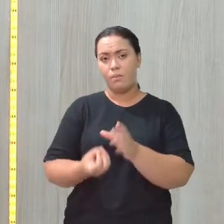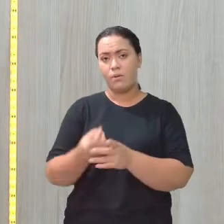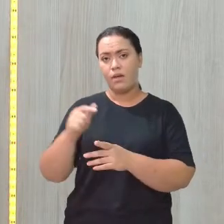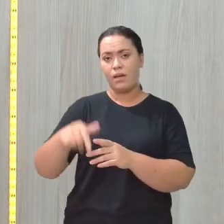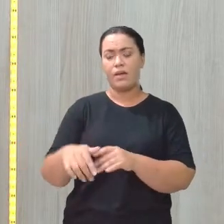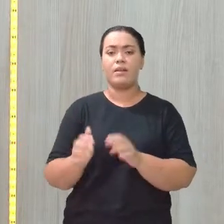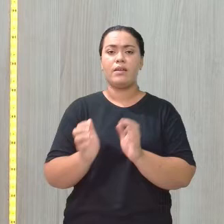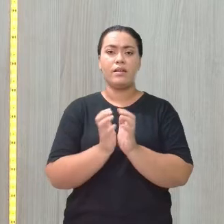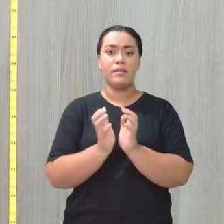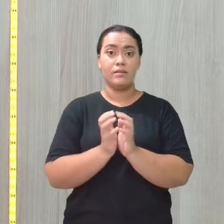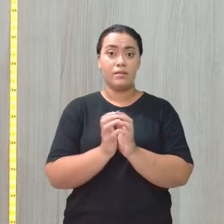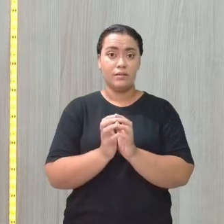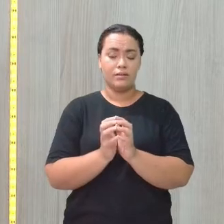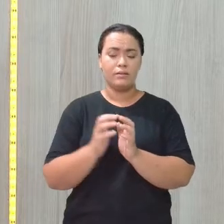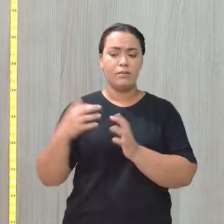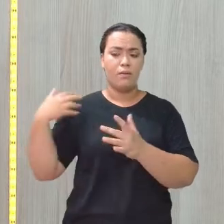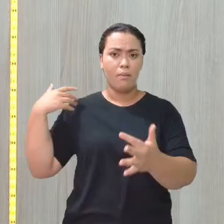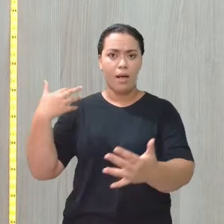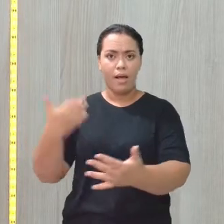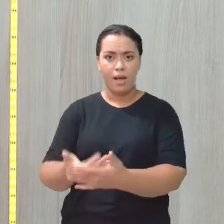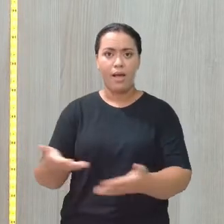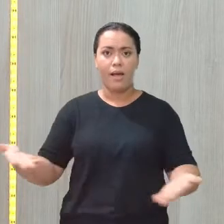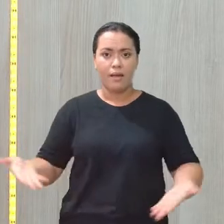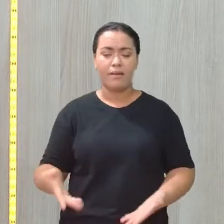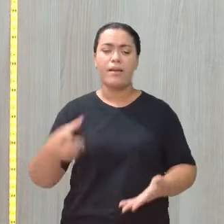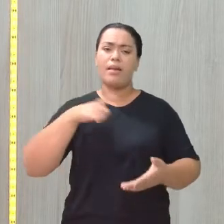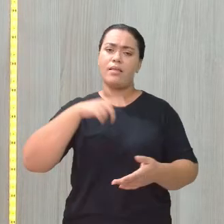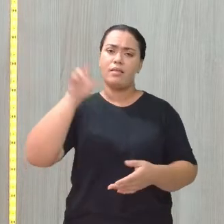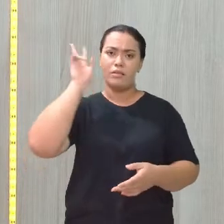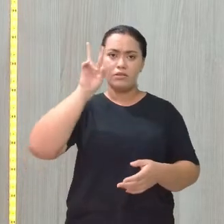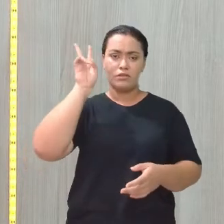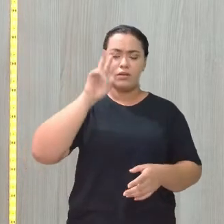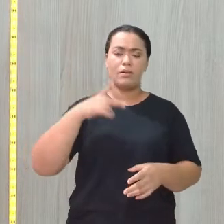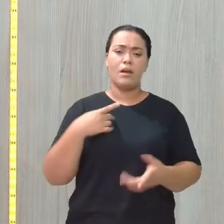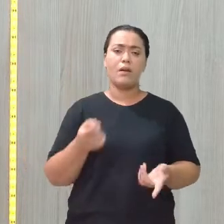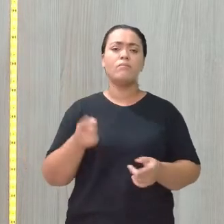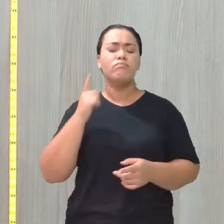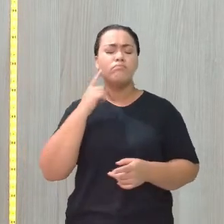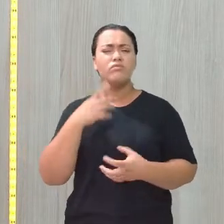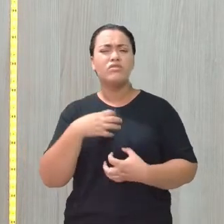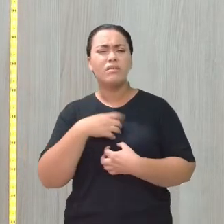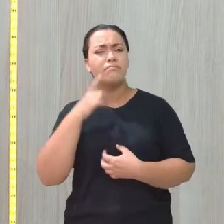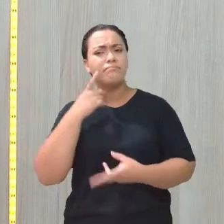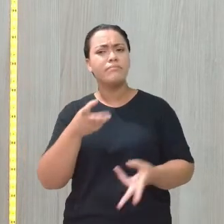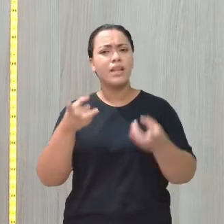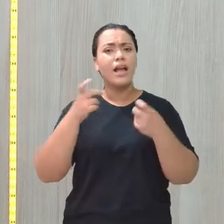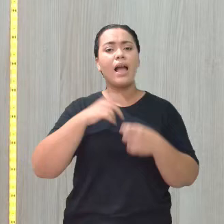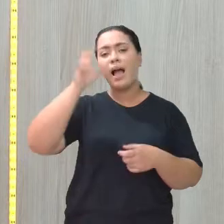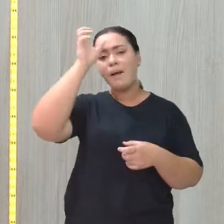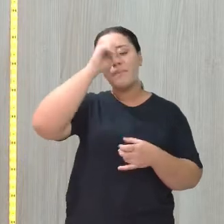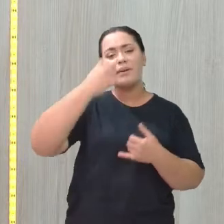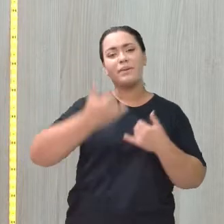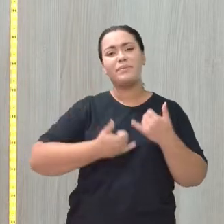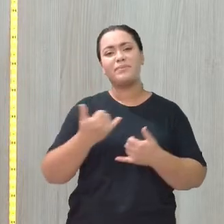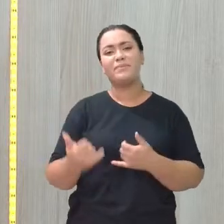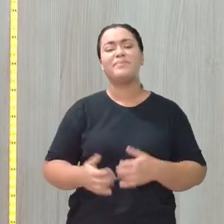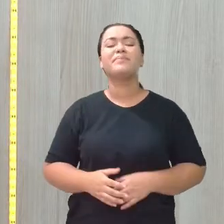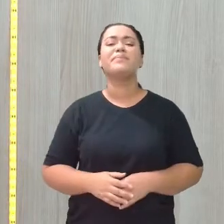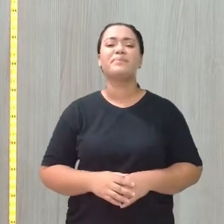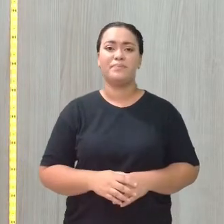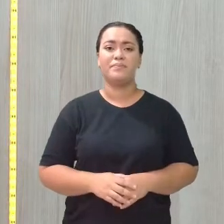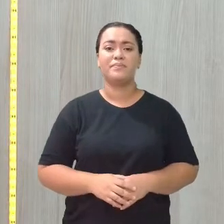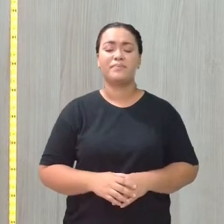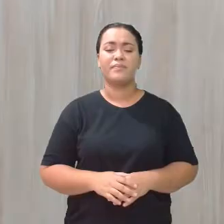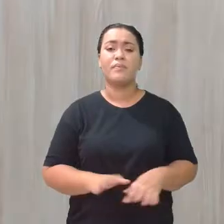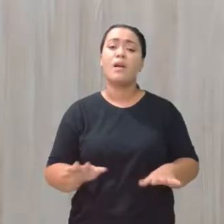se falava em saneamento. Então tem toda uma história de uma forma que você vai aprender brincando. Que massa. E aí,